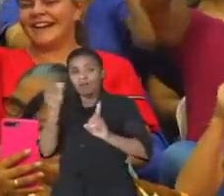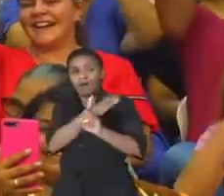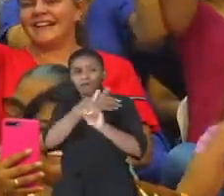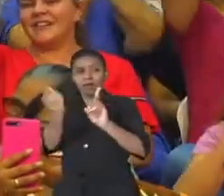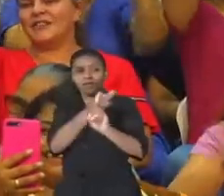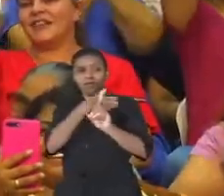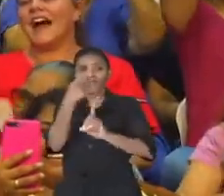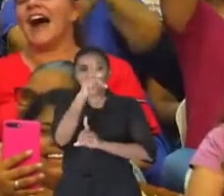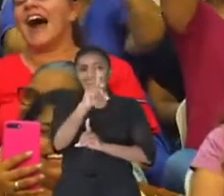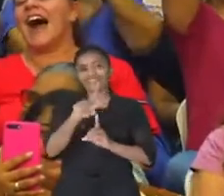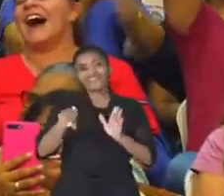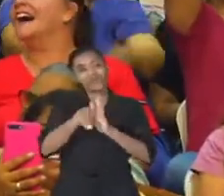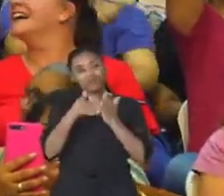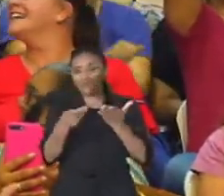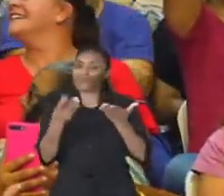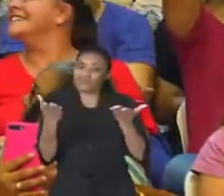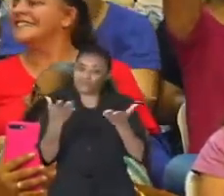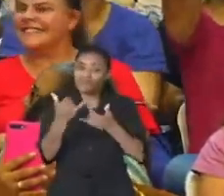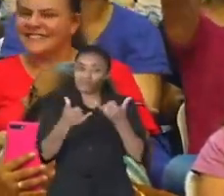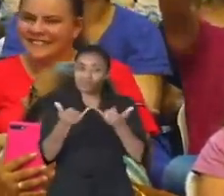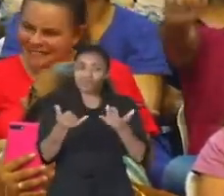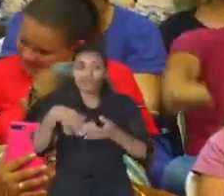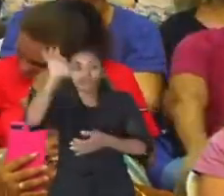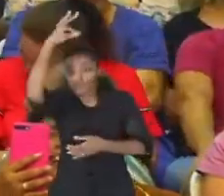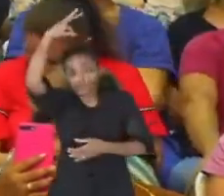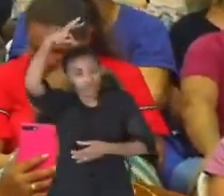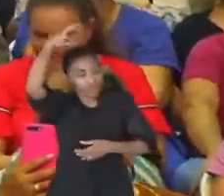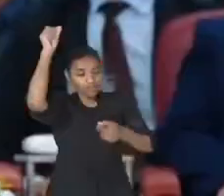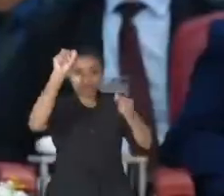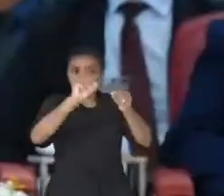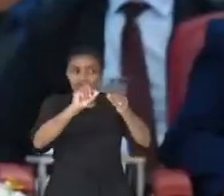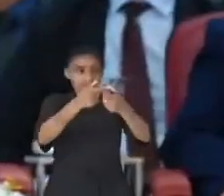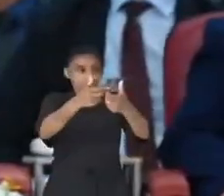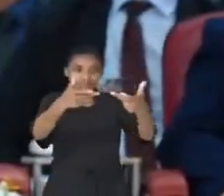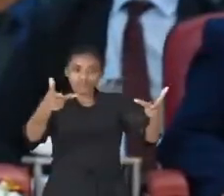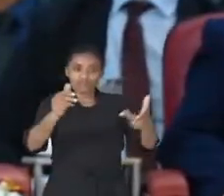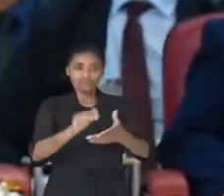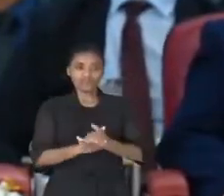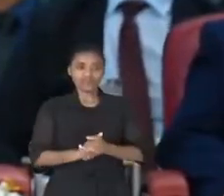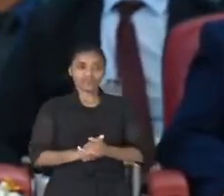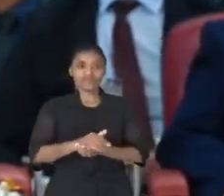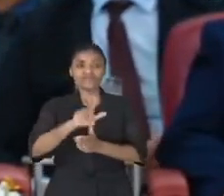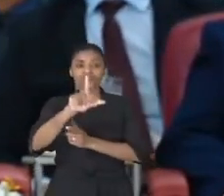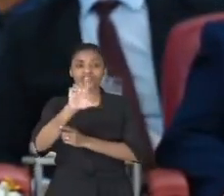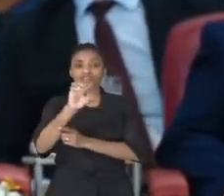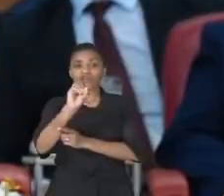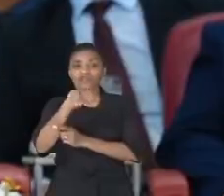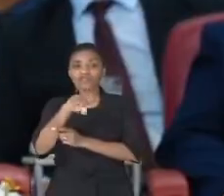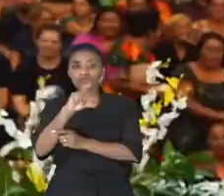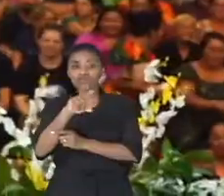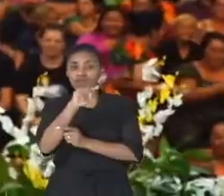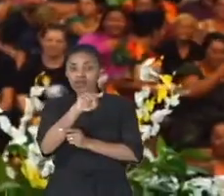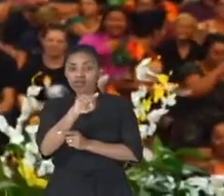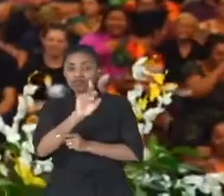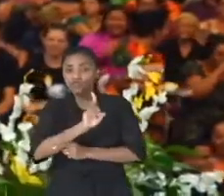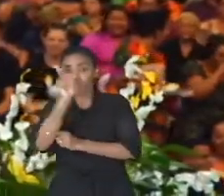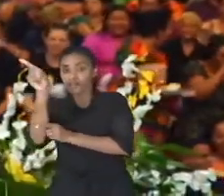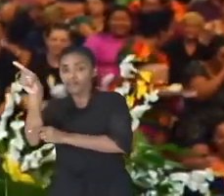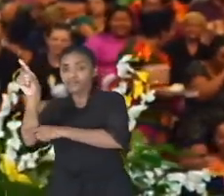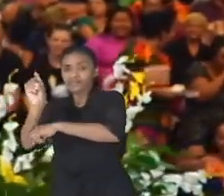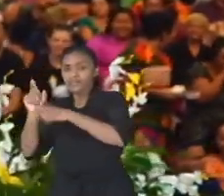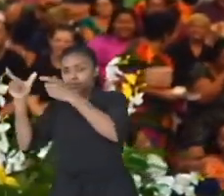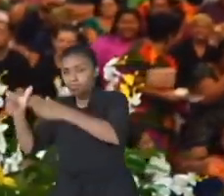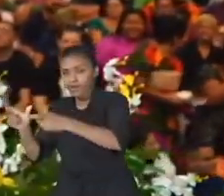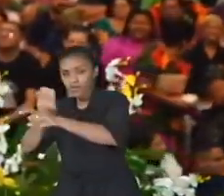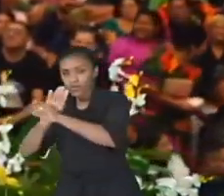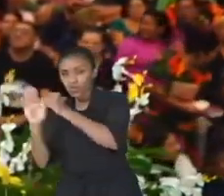ovelha, eu lasco a pau nele. É isso, é o Espírito Santo que faz isso, Leonildo. Foi ele que foi lá naquela vila onde a gente morava, onde